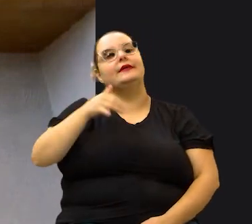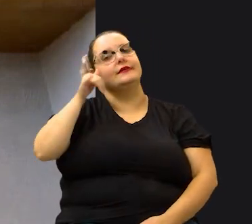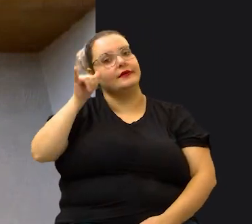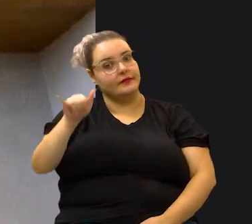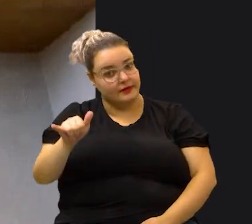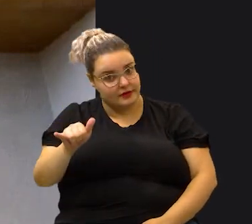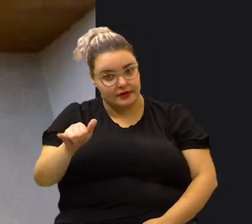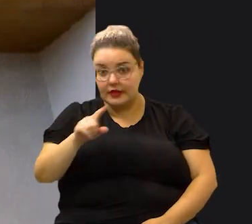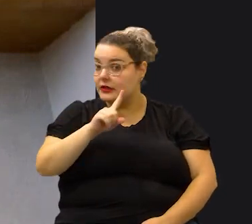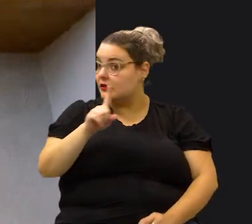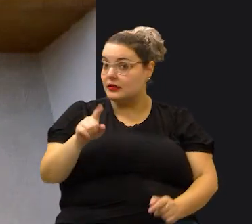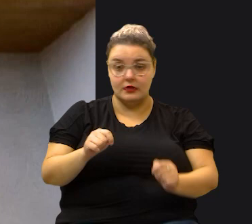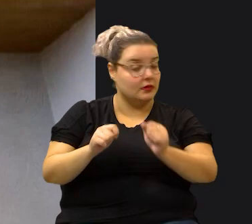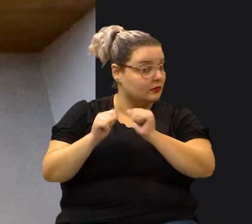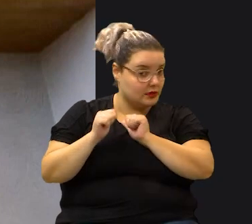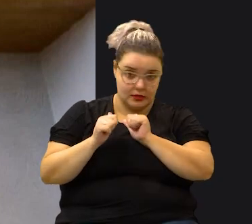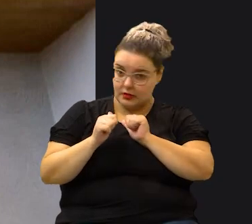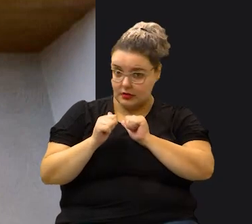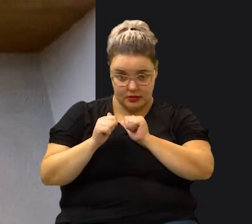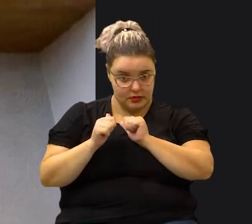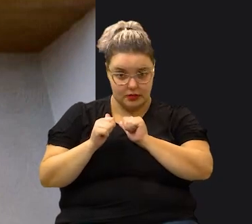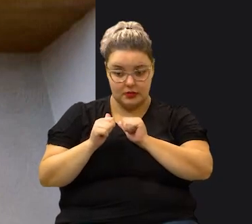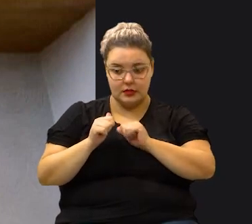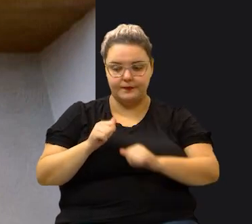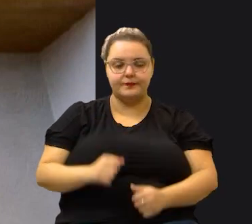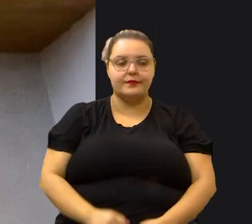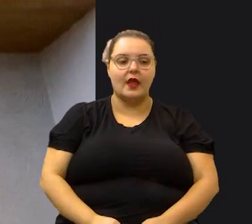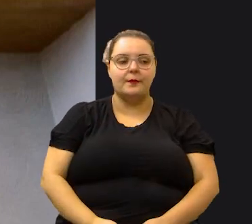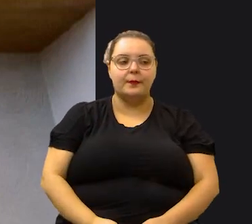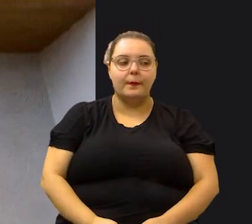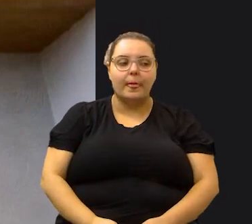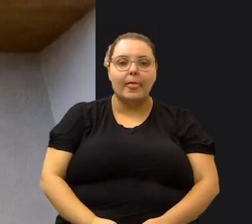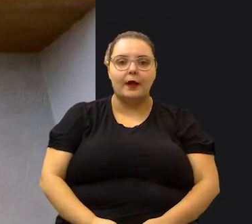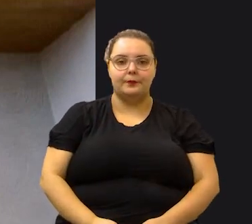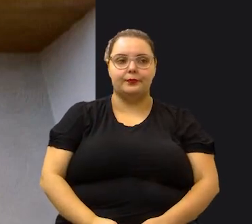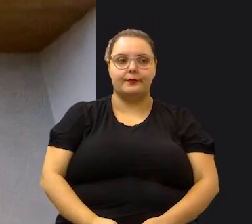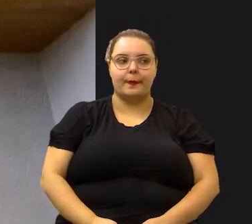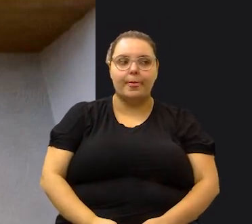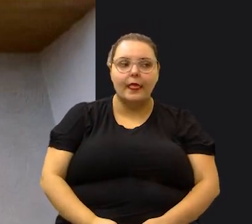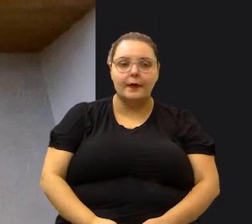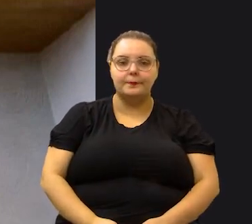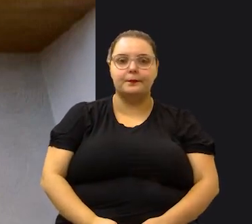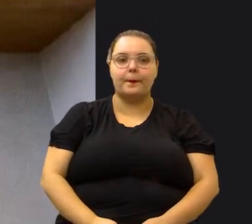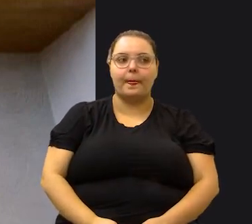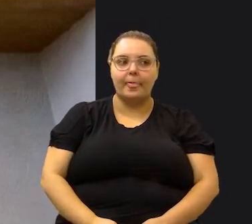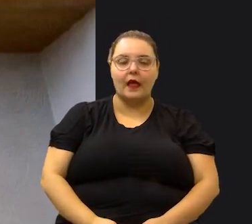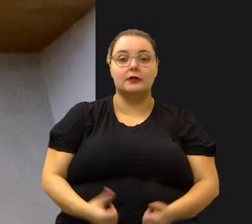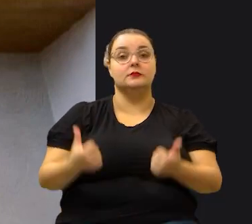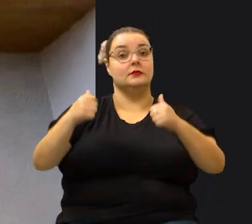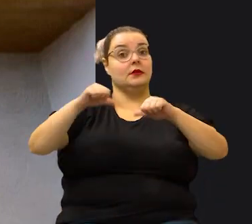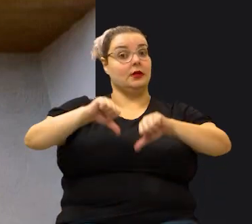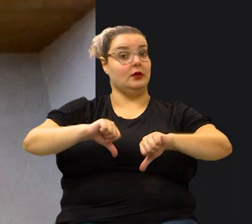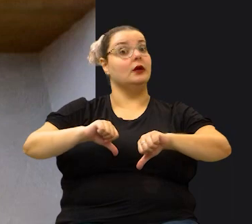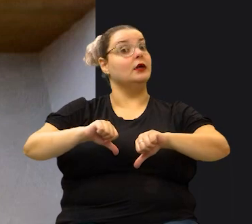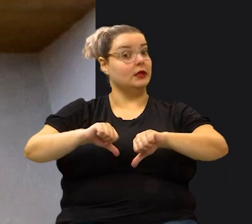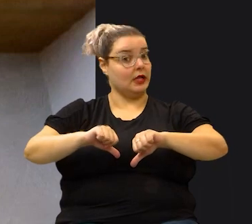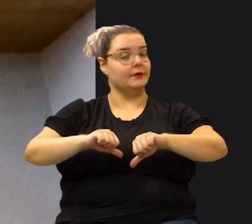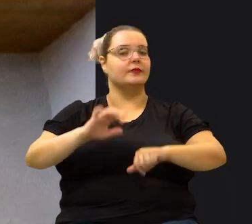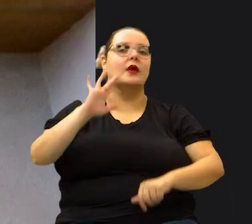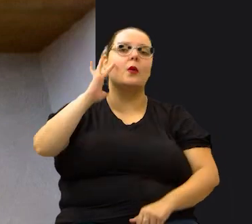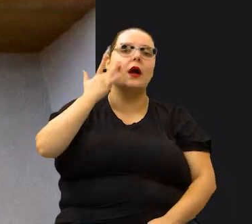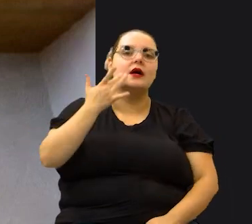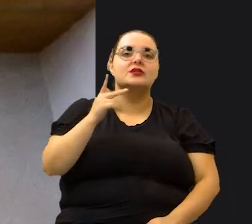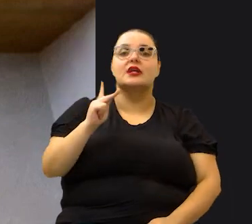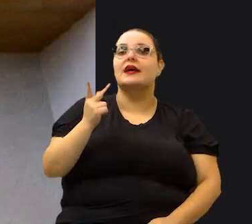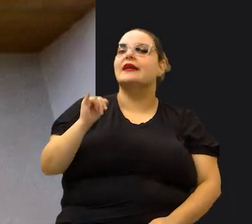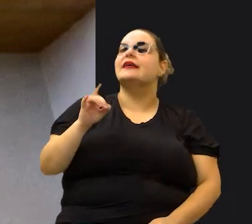aquelas pelinhas não traz benefício, e muitas vezes ficar lambendo os lábios com a saliva pode piorar até a dermatite e o ressecamento. Então, às vezes, a gente acha